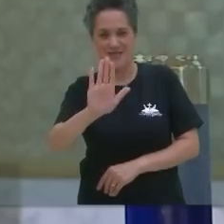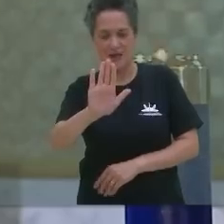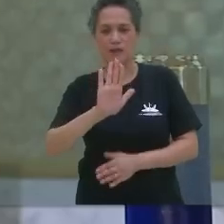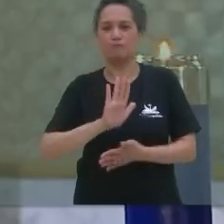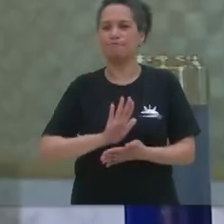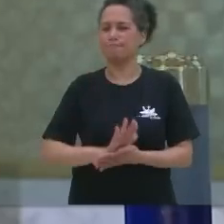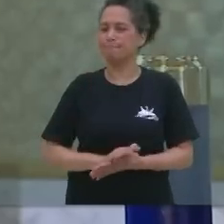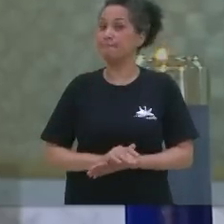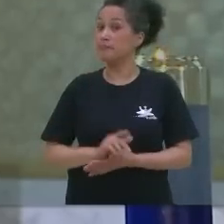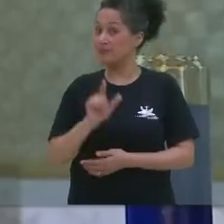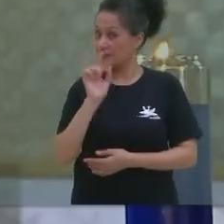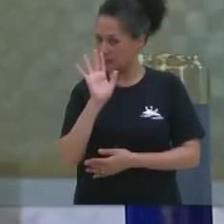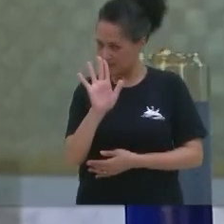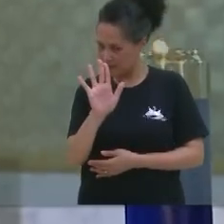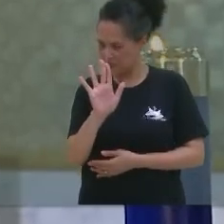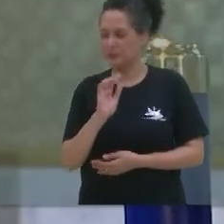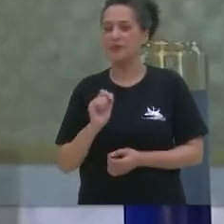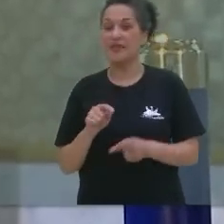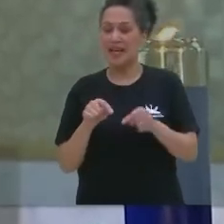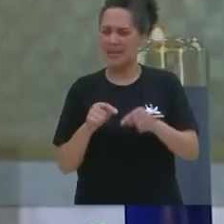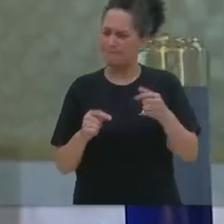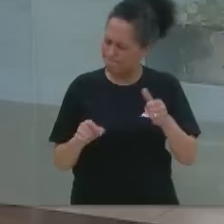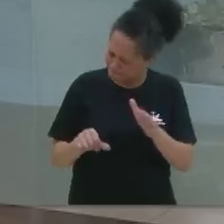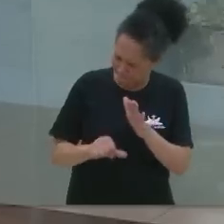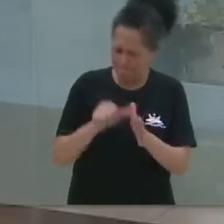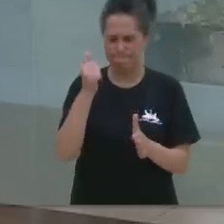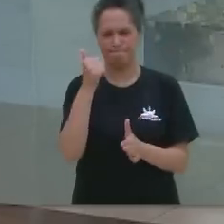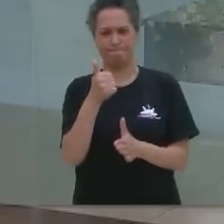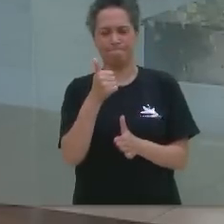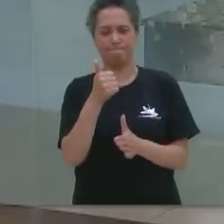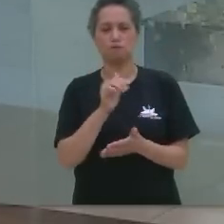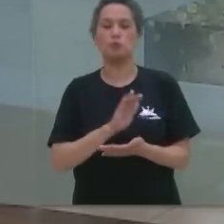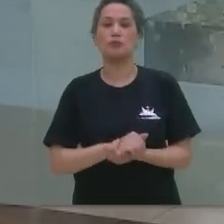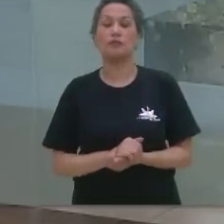Voltaremos a ela. A primeira leitura,